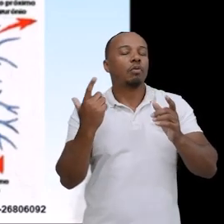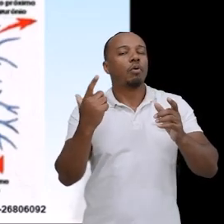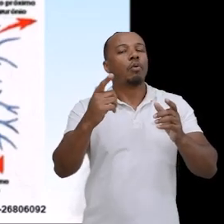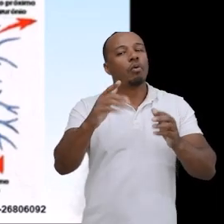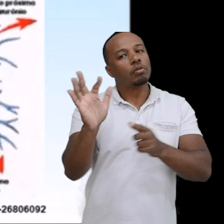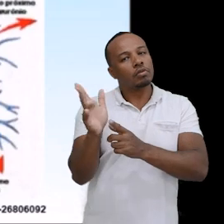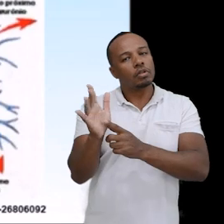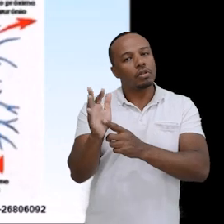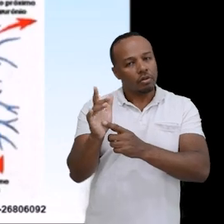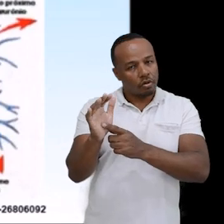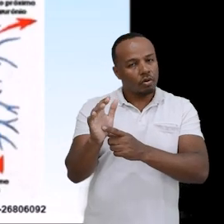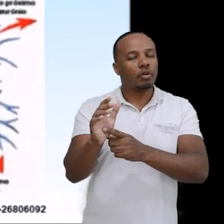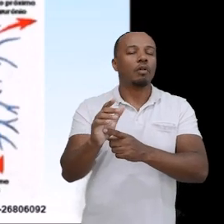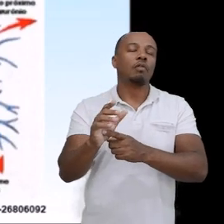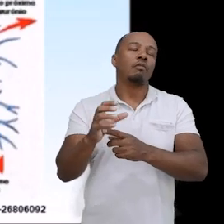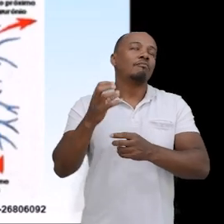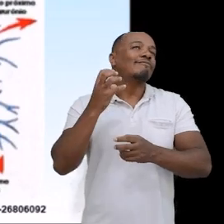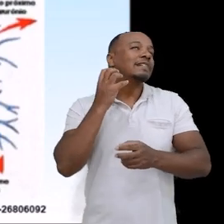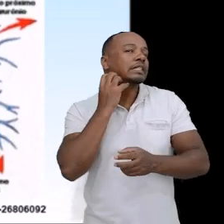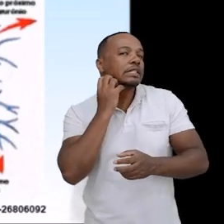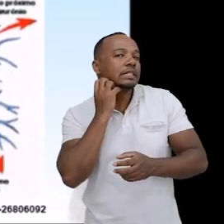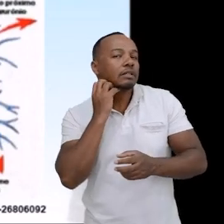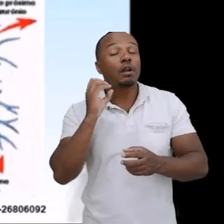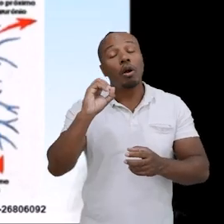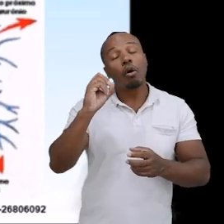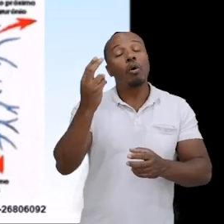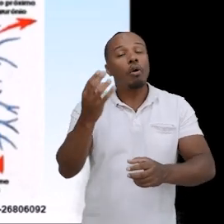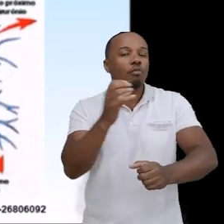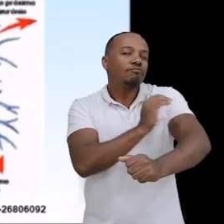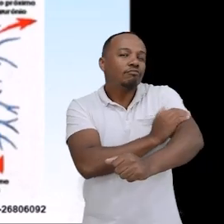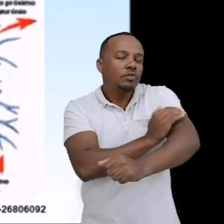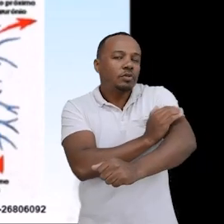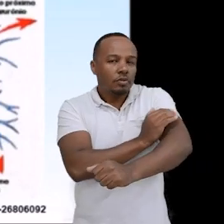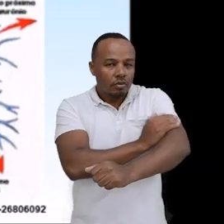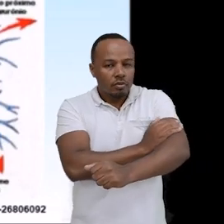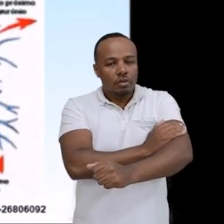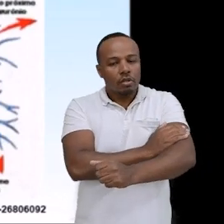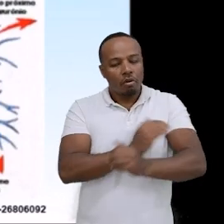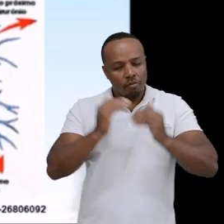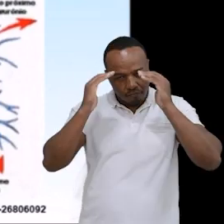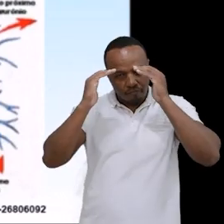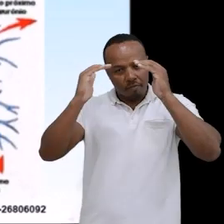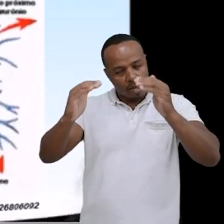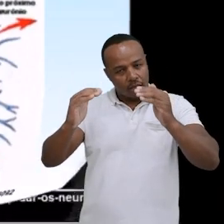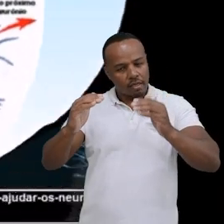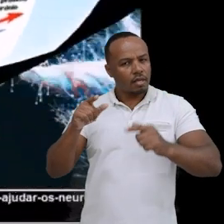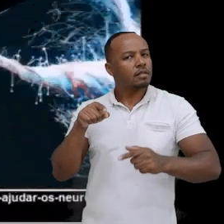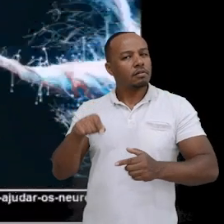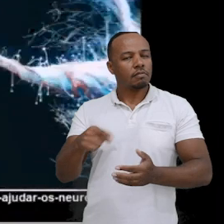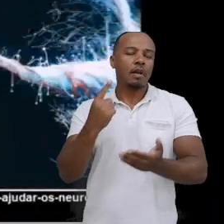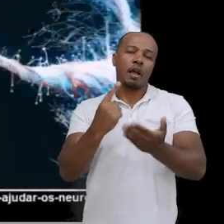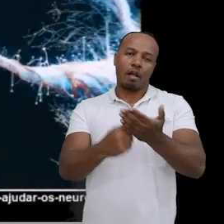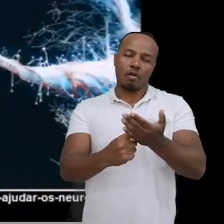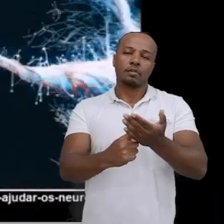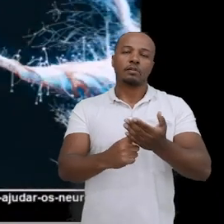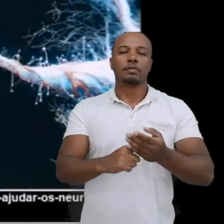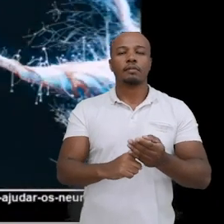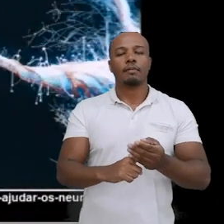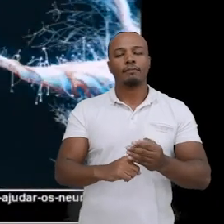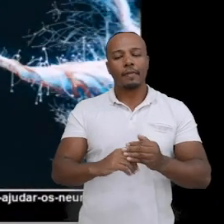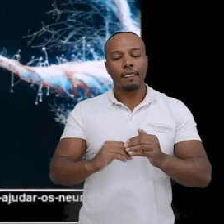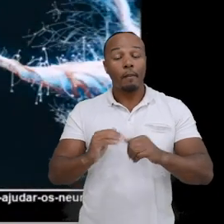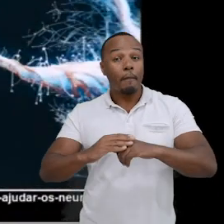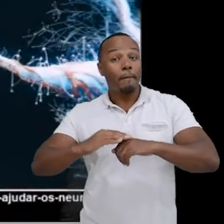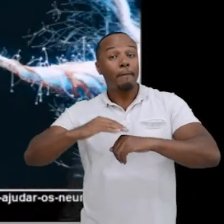glândula, ou com um músculo, que obedece à ordem recebida. Quanto maior a quantidade